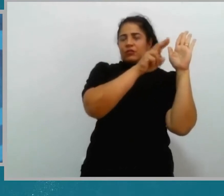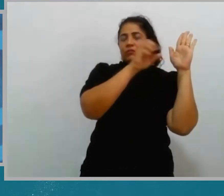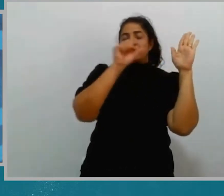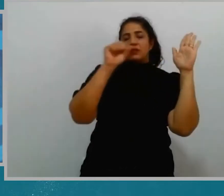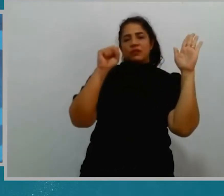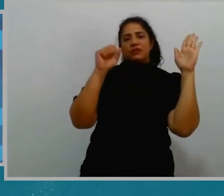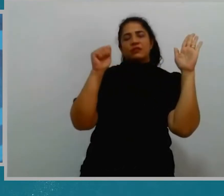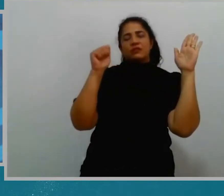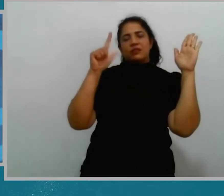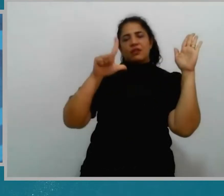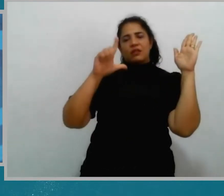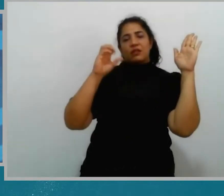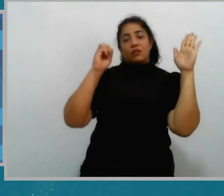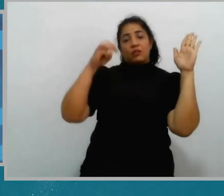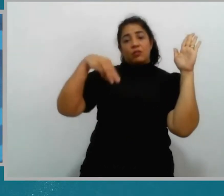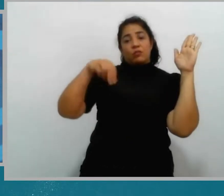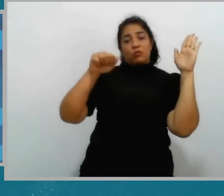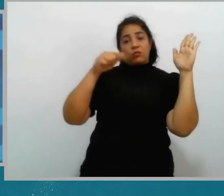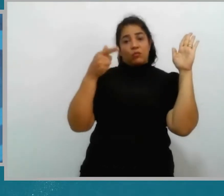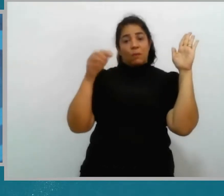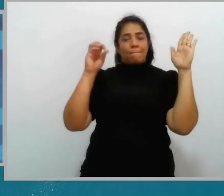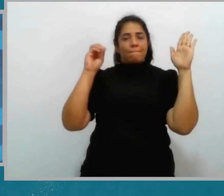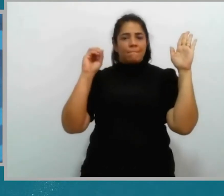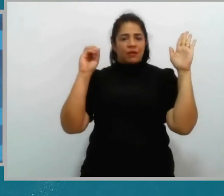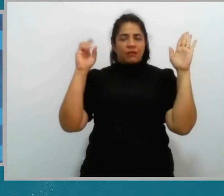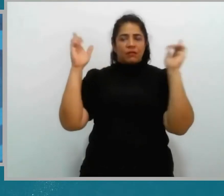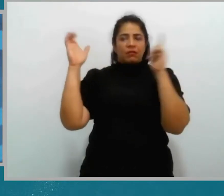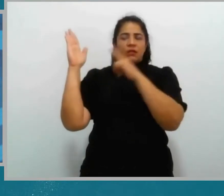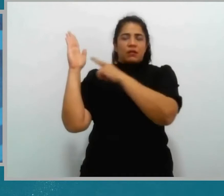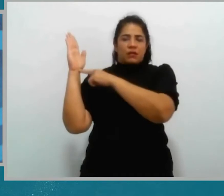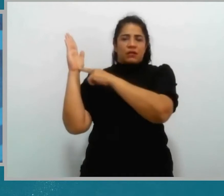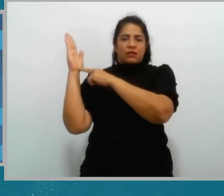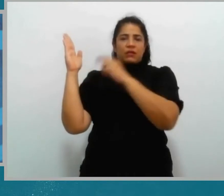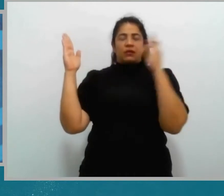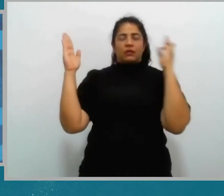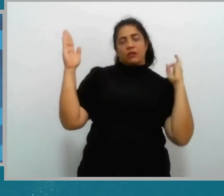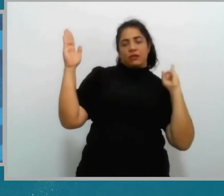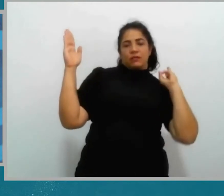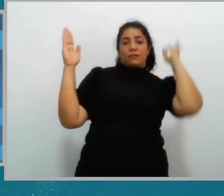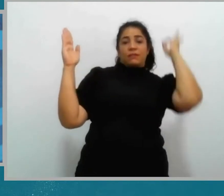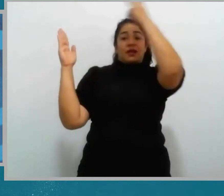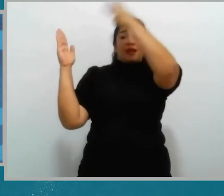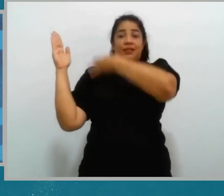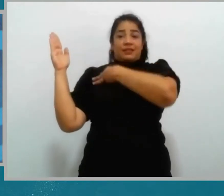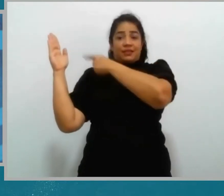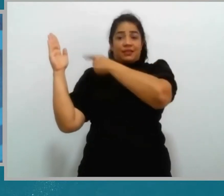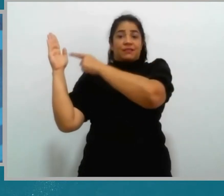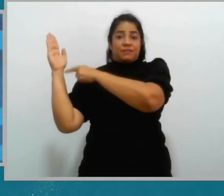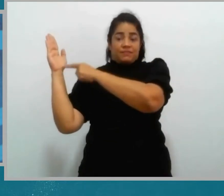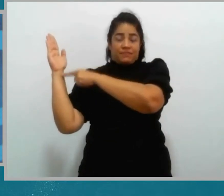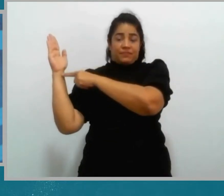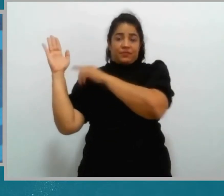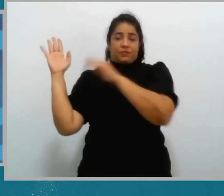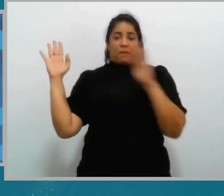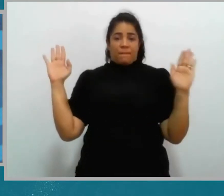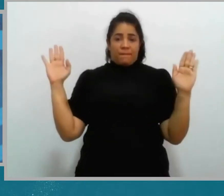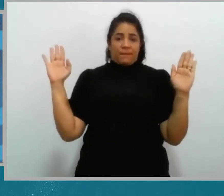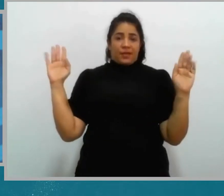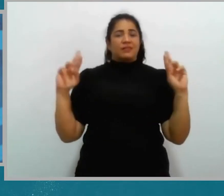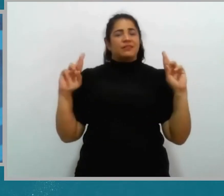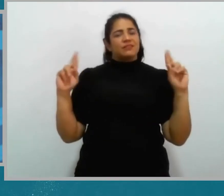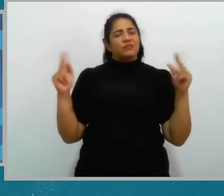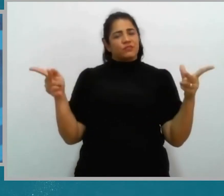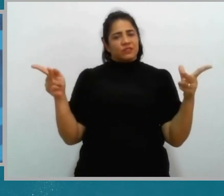descendendo. E Maria veio de outro braço. Eu vou mostrar para vocês. Por que